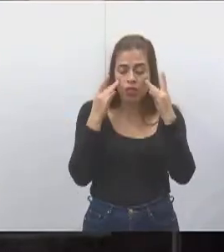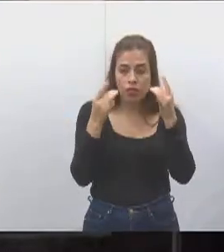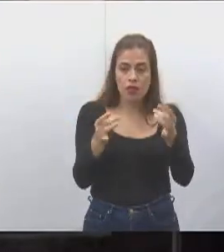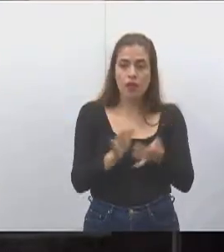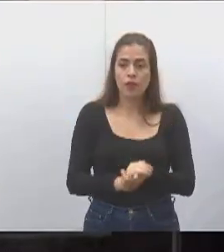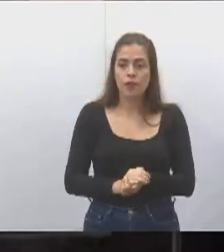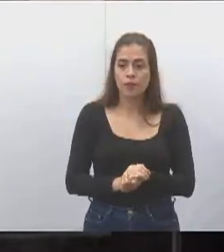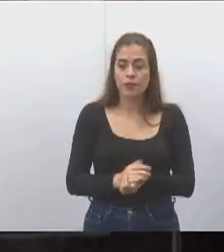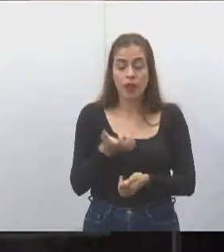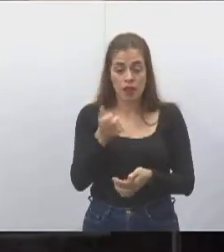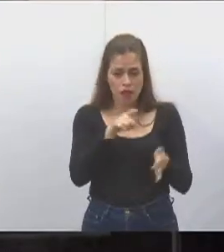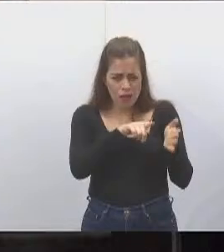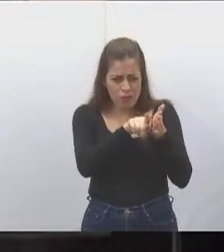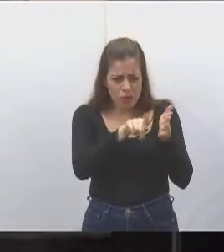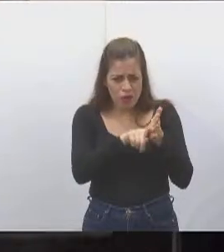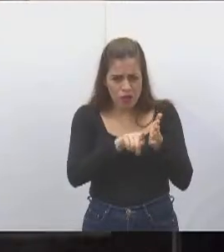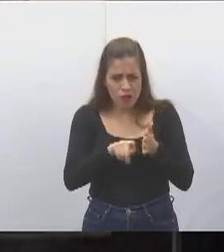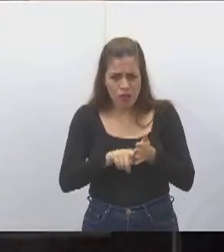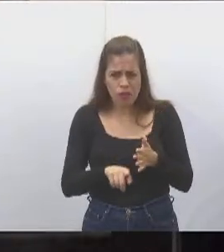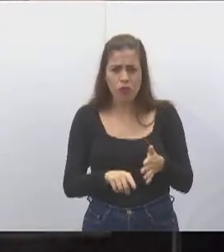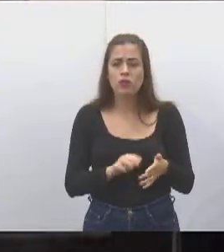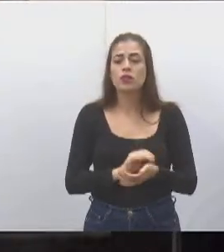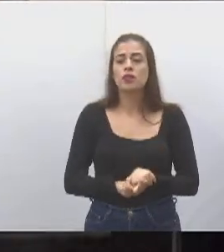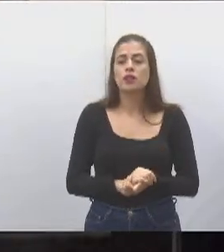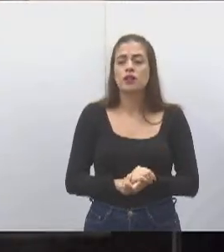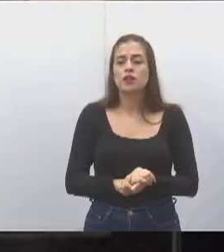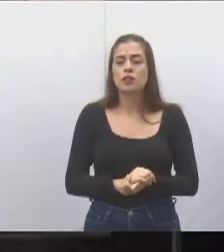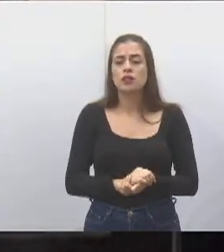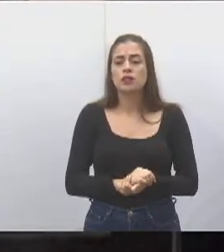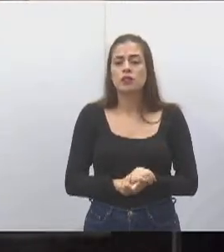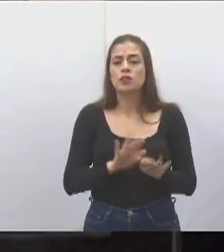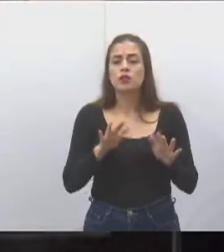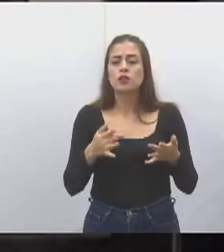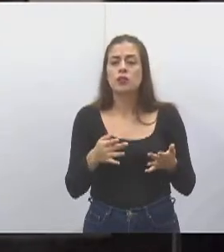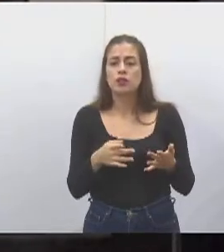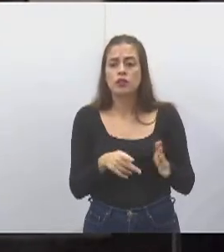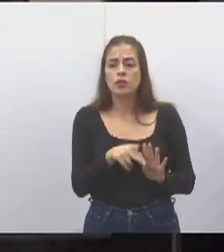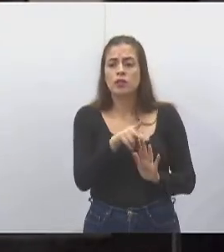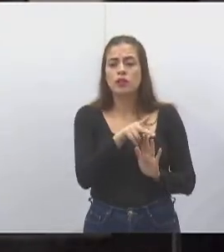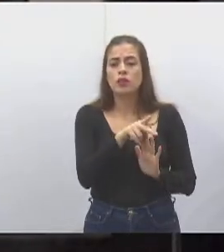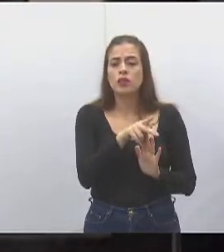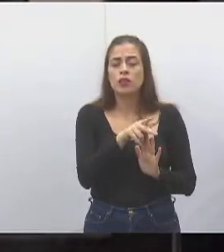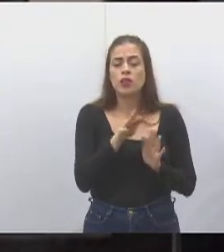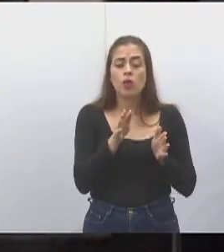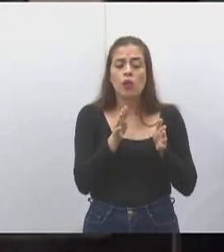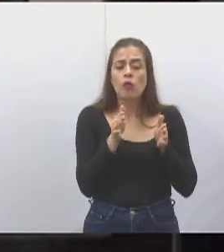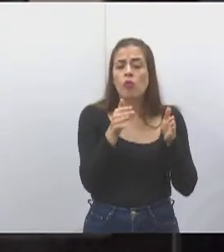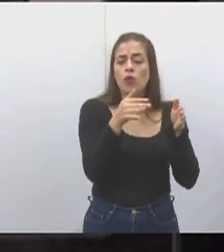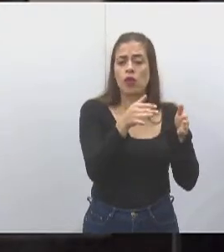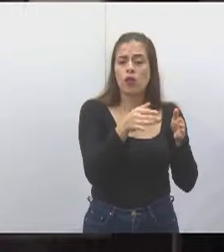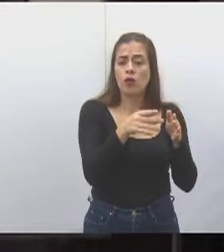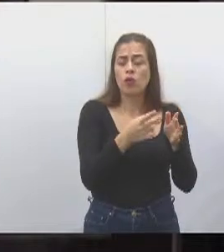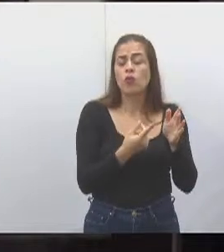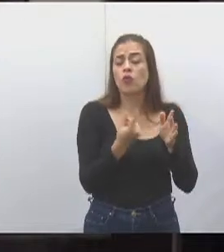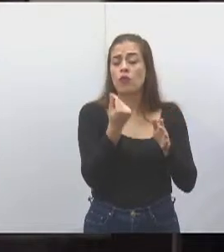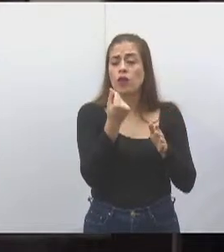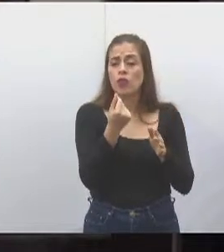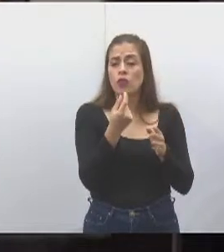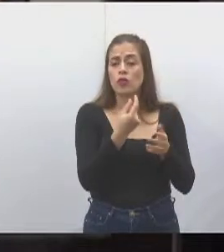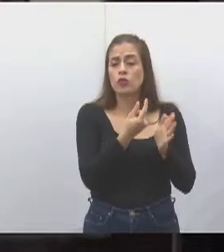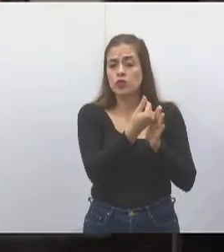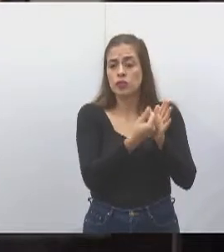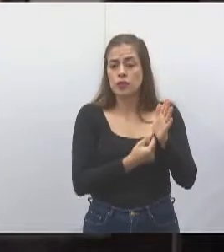Guilherme, eu queria fazer umas perguntas sobre a projeção do valor do orçamento para 2025.